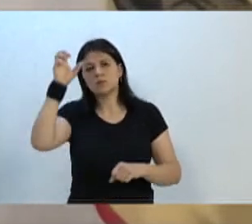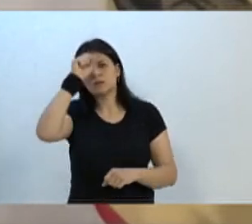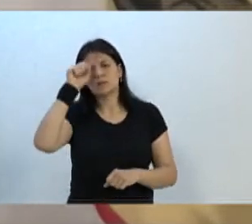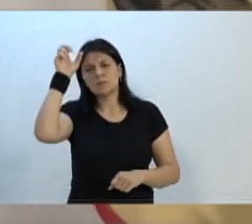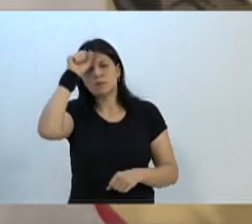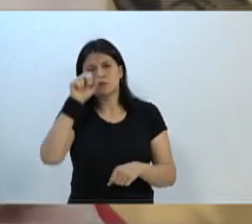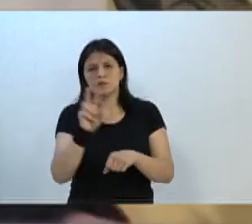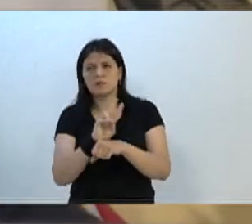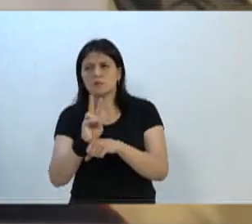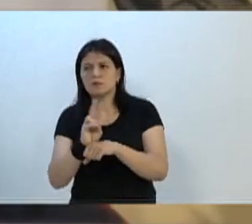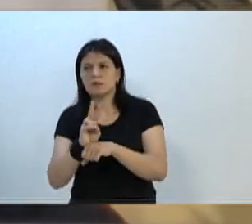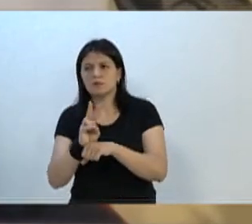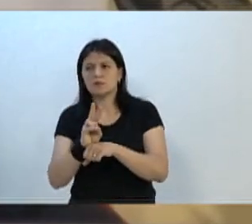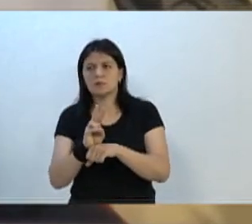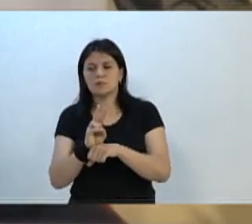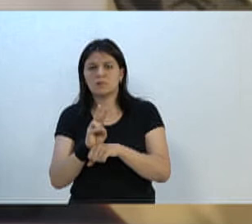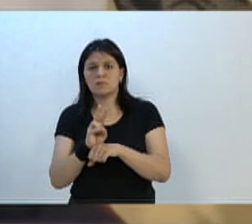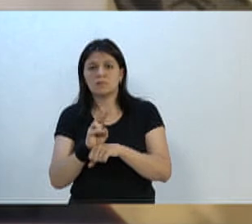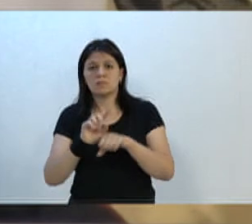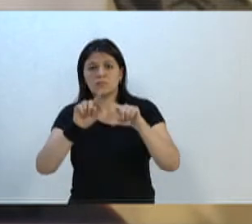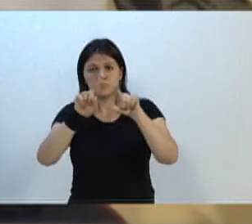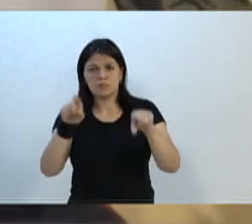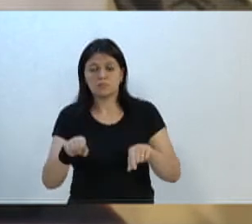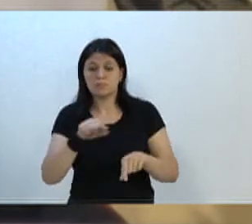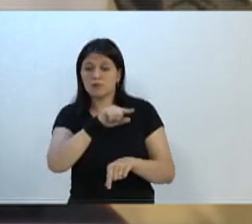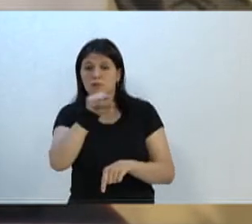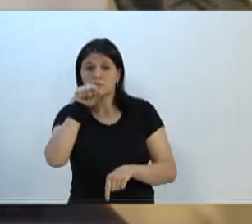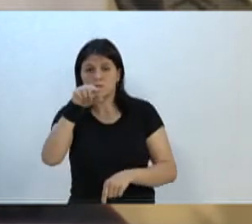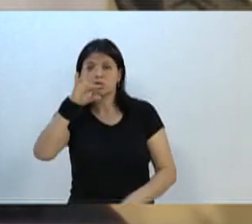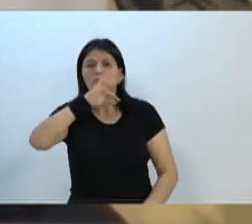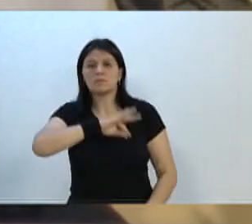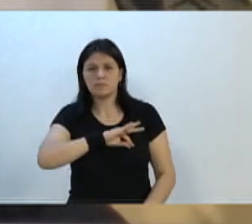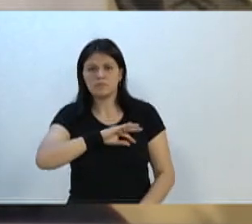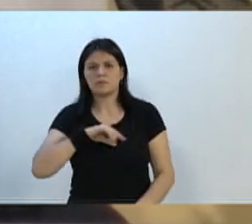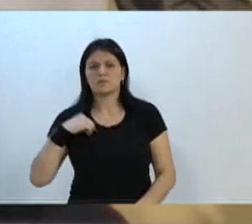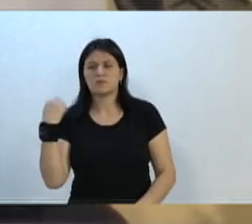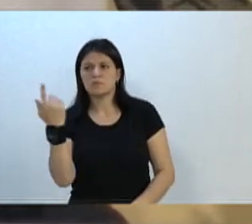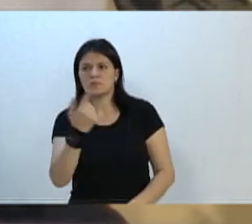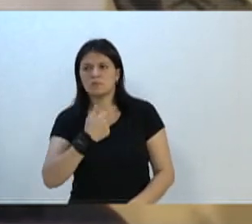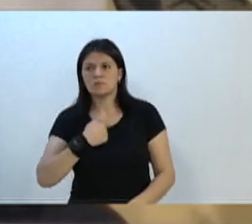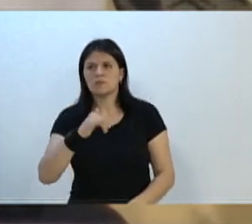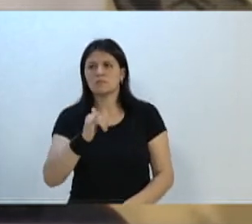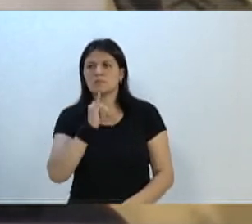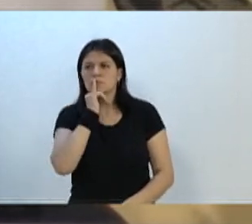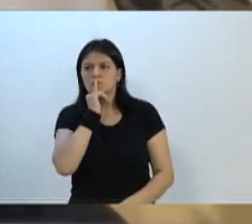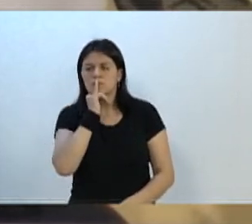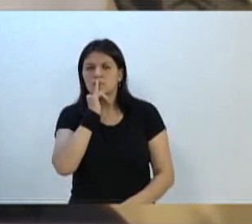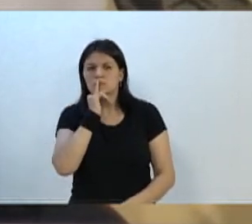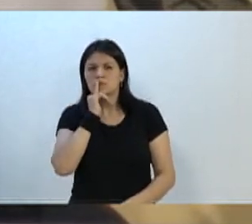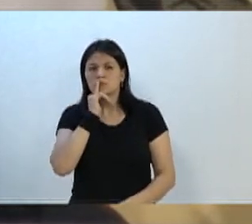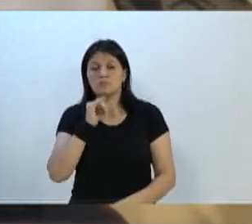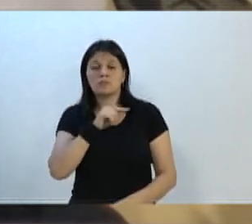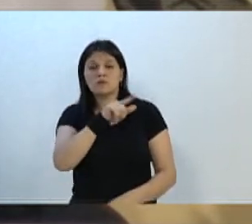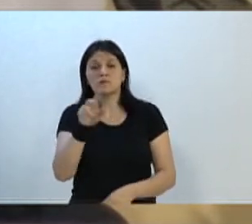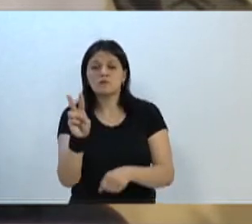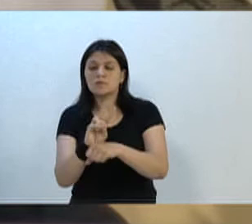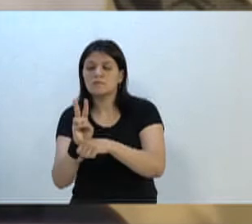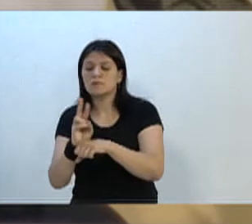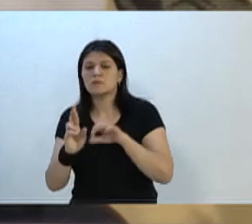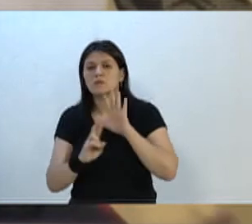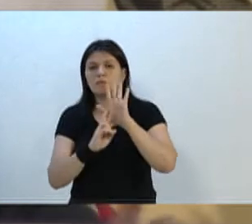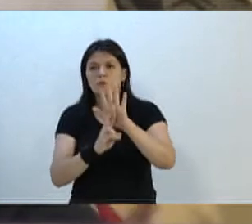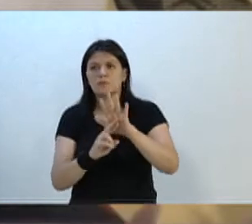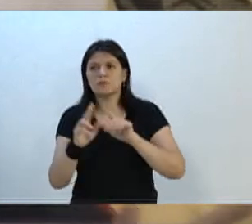do serviço público mas vocês são remunerados com os nossos impostos para ser fiscais representantes do povo